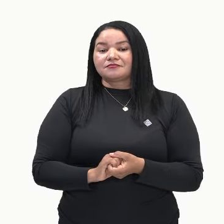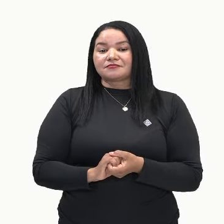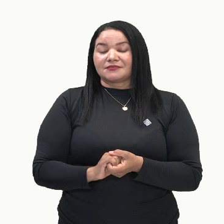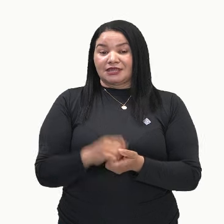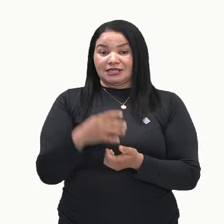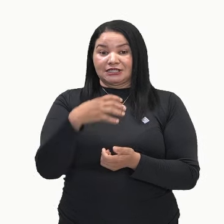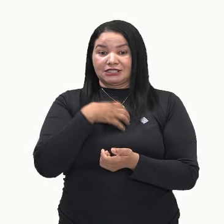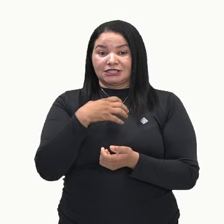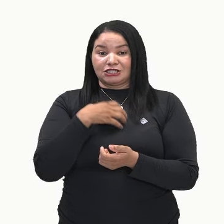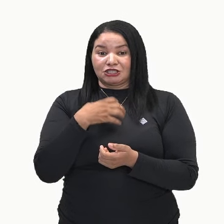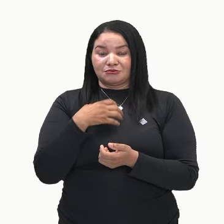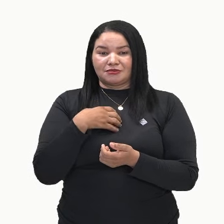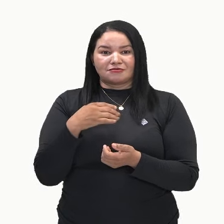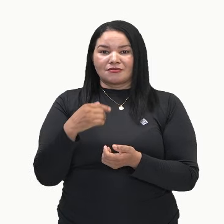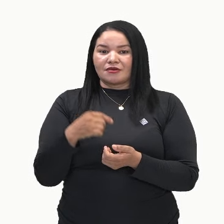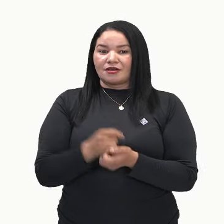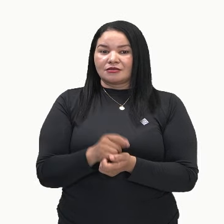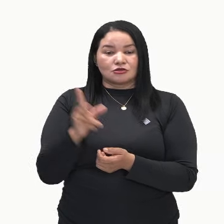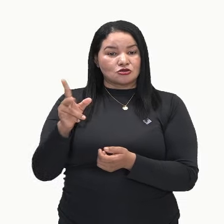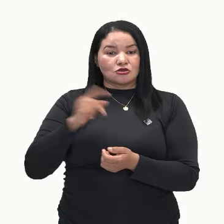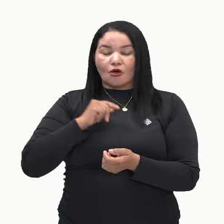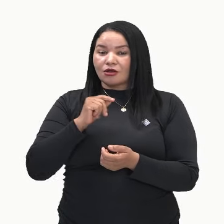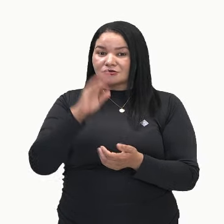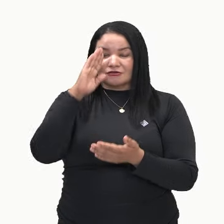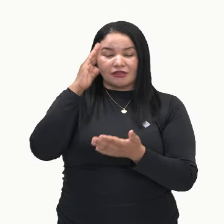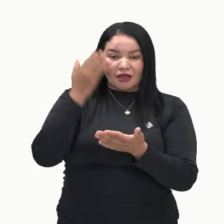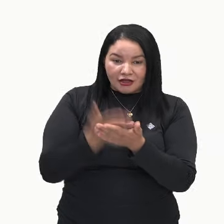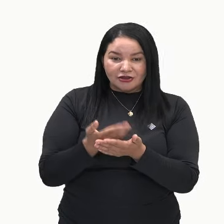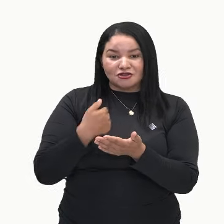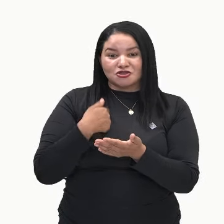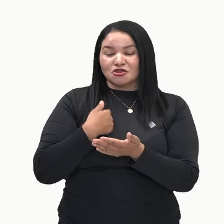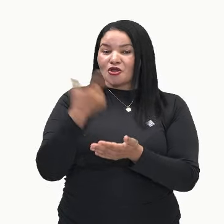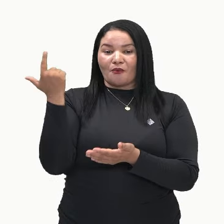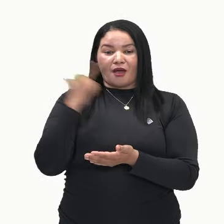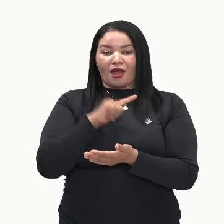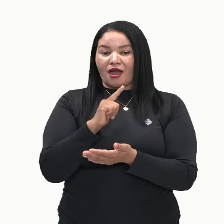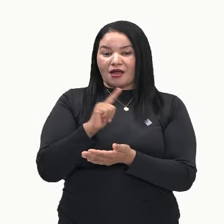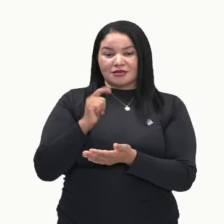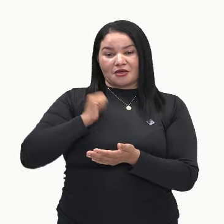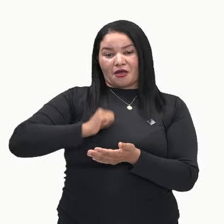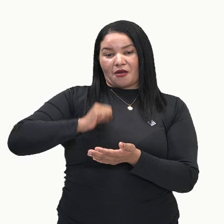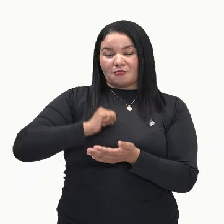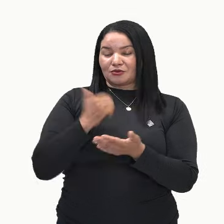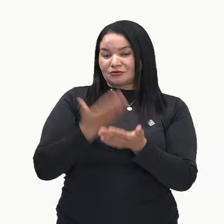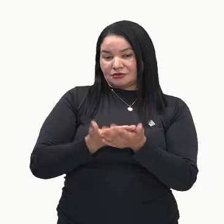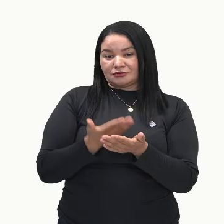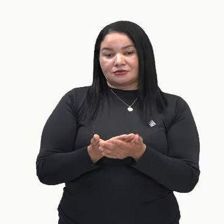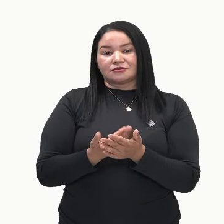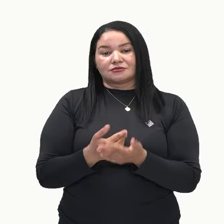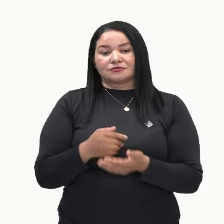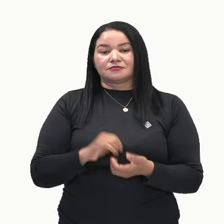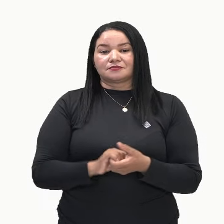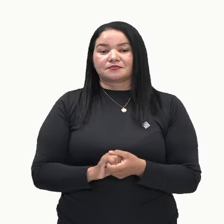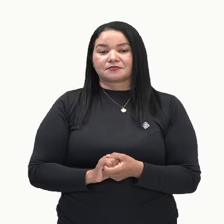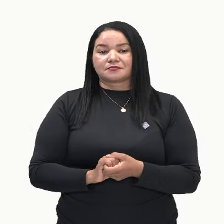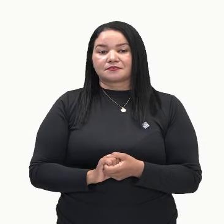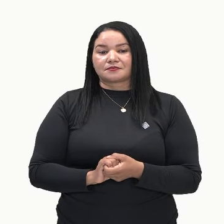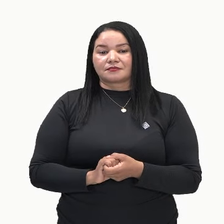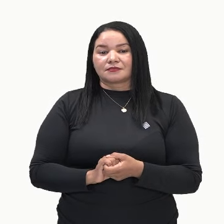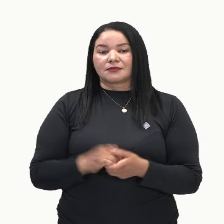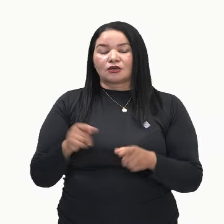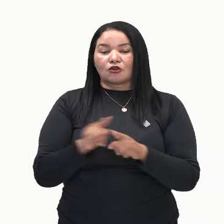sentimento. Eu não acredito, ganhei uma bolsa de estudo. Imaginei alguém muito feliz gritando por conta disso. A gente tem aqui a nossa